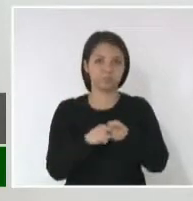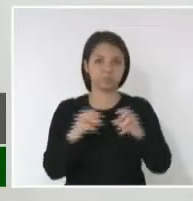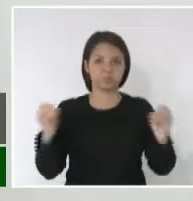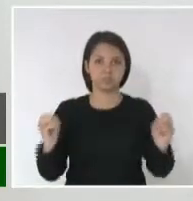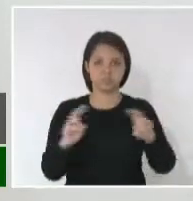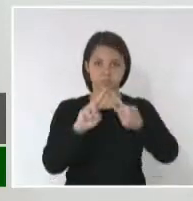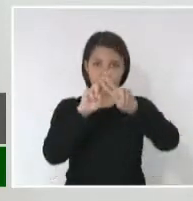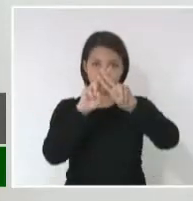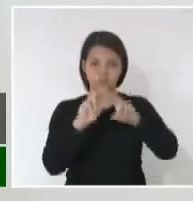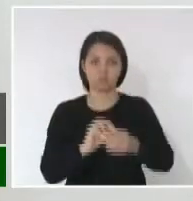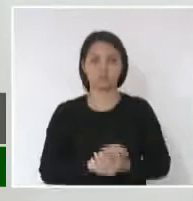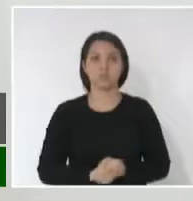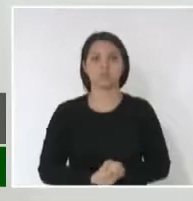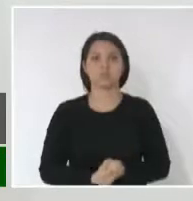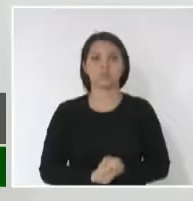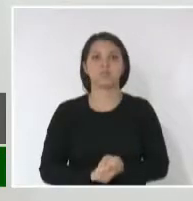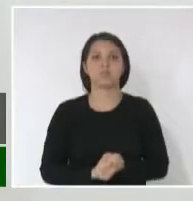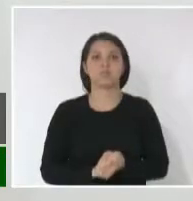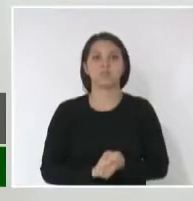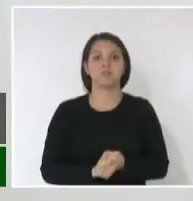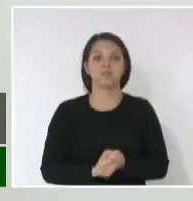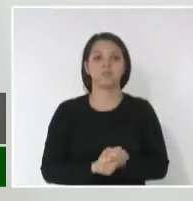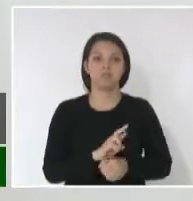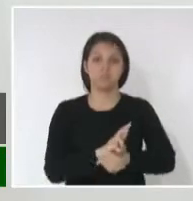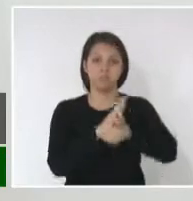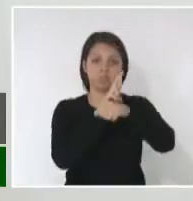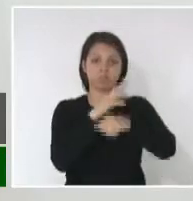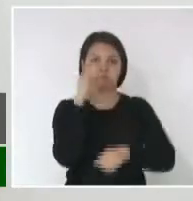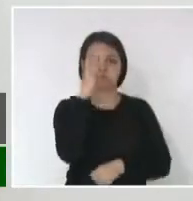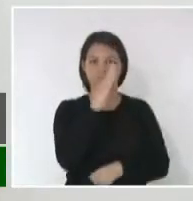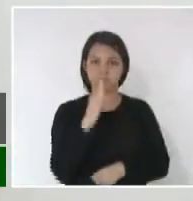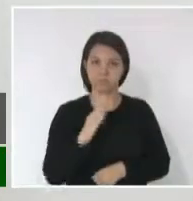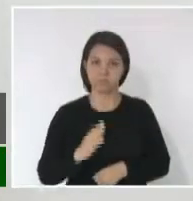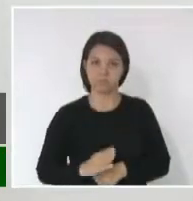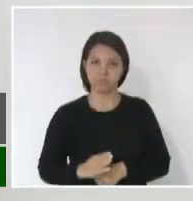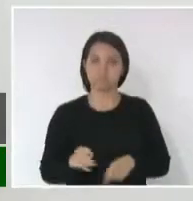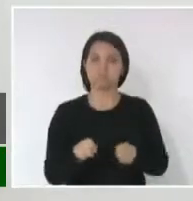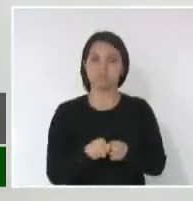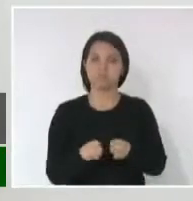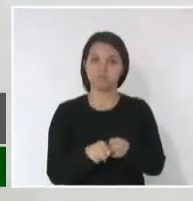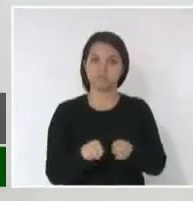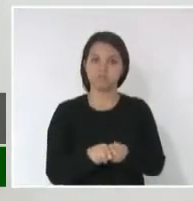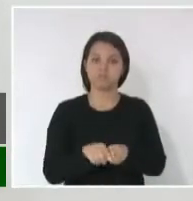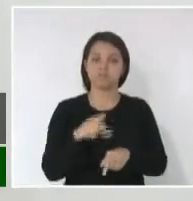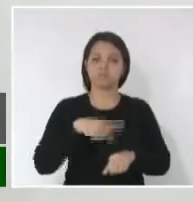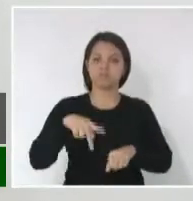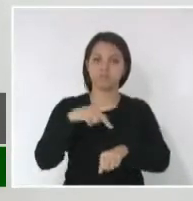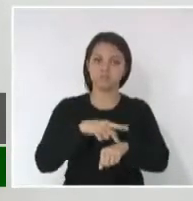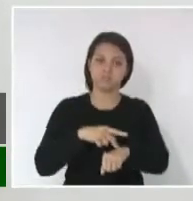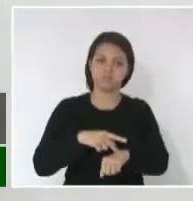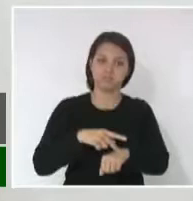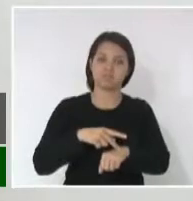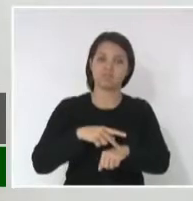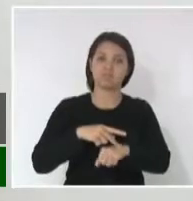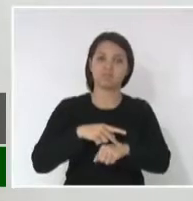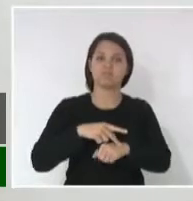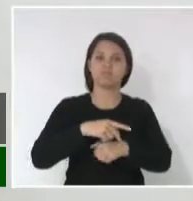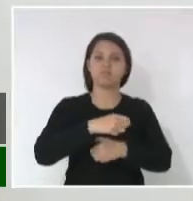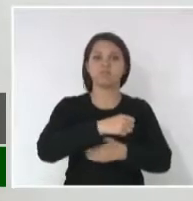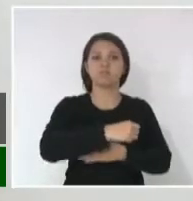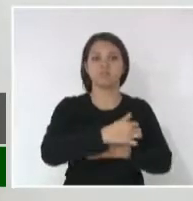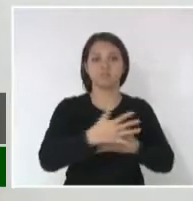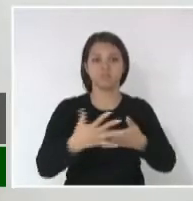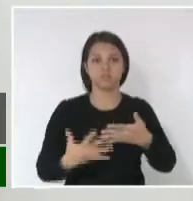o representante do Brasil e dos países do Mercosul na eleição que vai acontecer na cidade